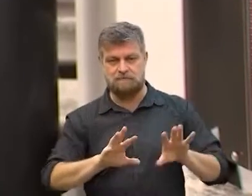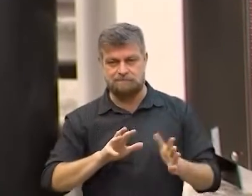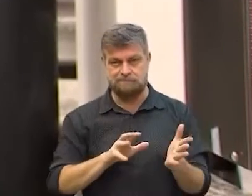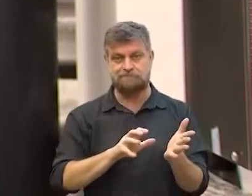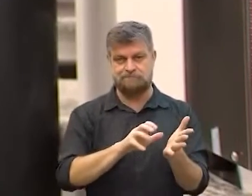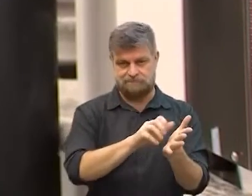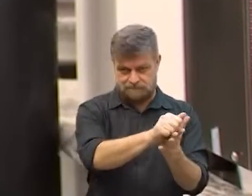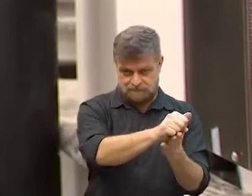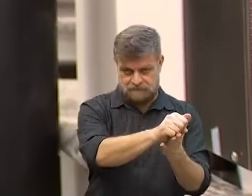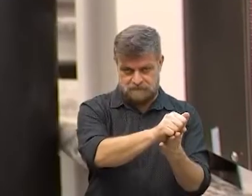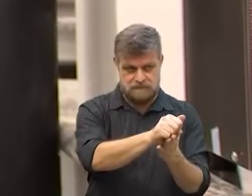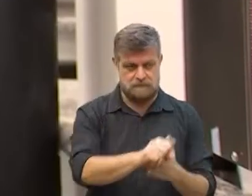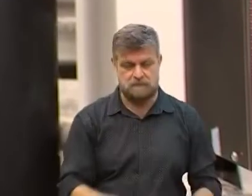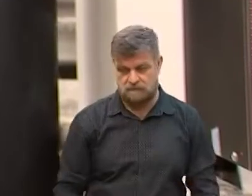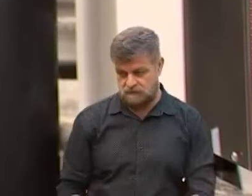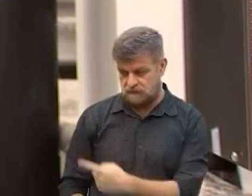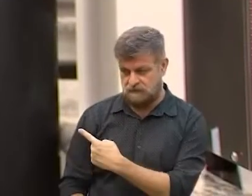né?